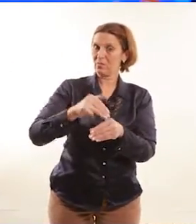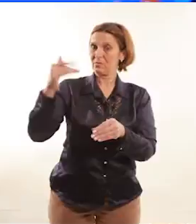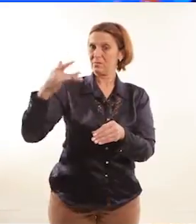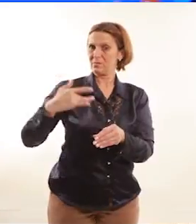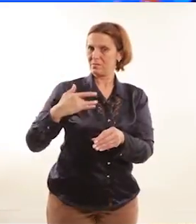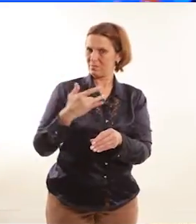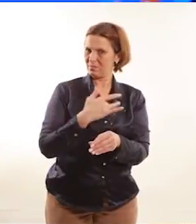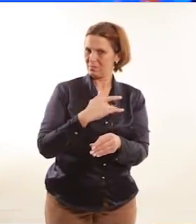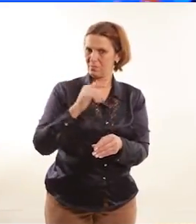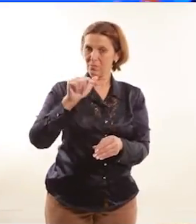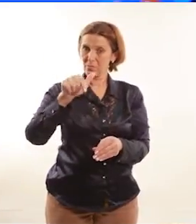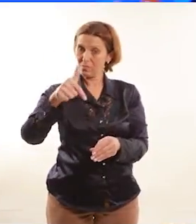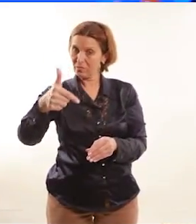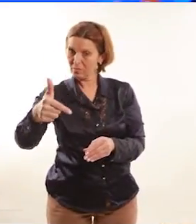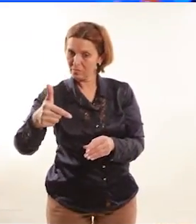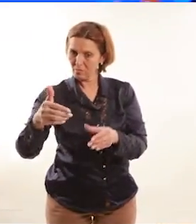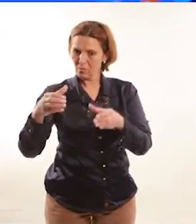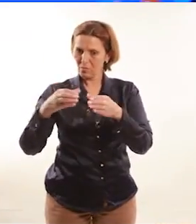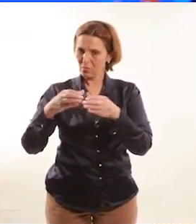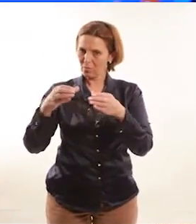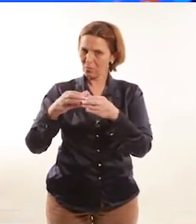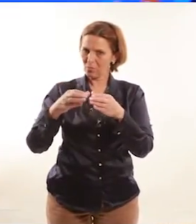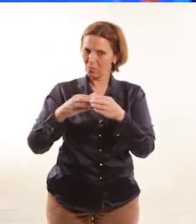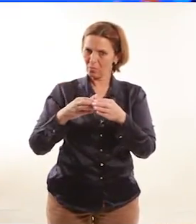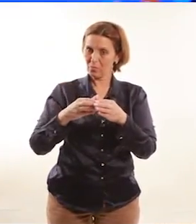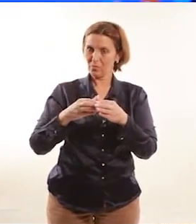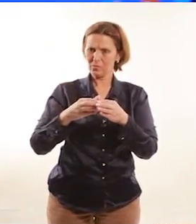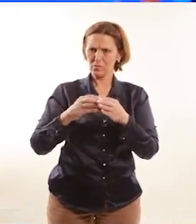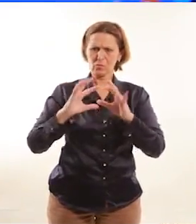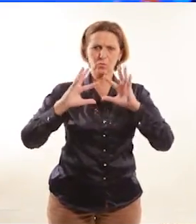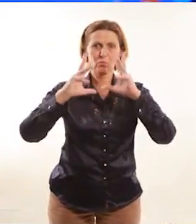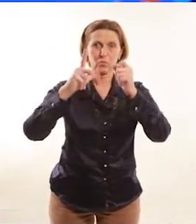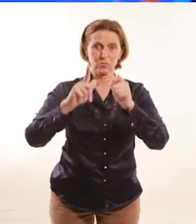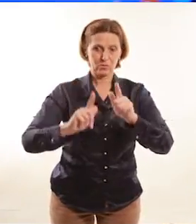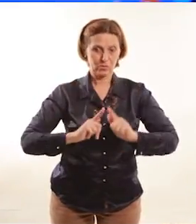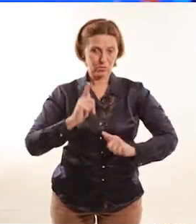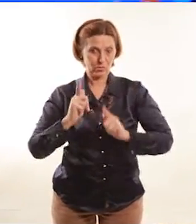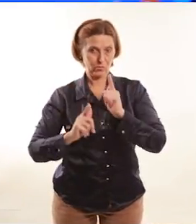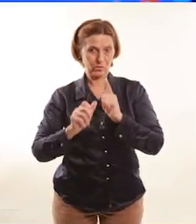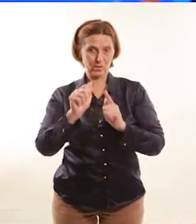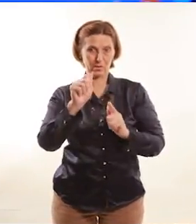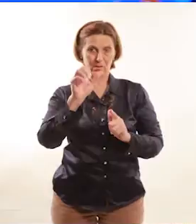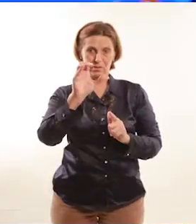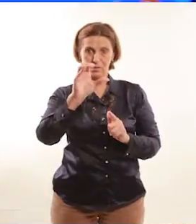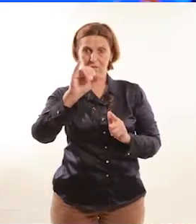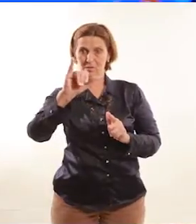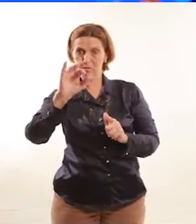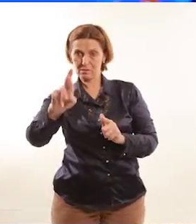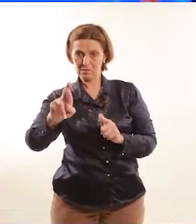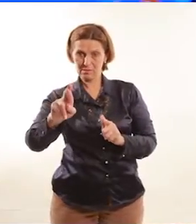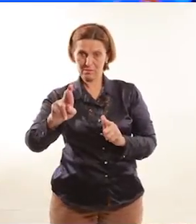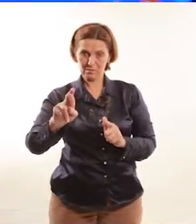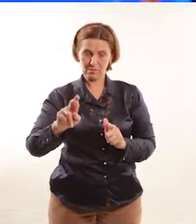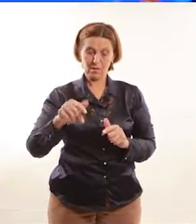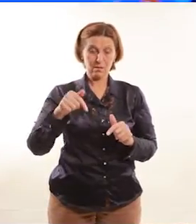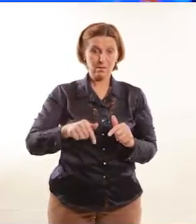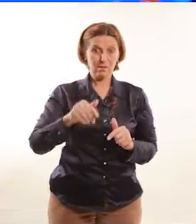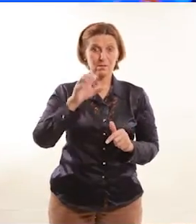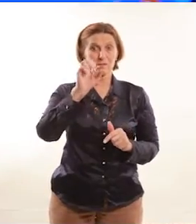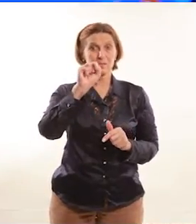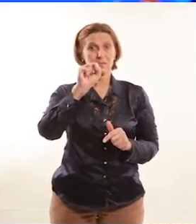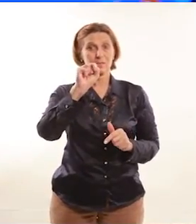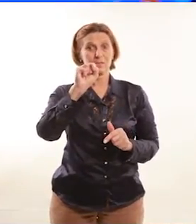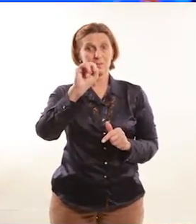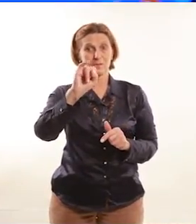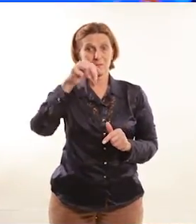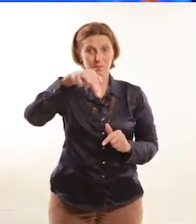Saúde. Depois disso, vai para a Comissão Intergestores Regional, a CIR. Aqui no Paraná, a gente chama de CIB Regional, né?